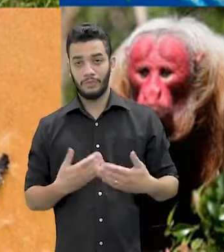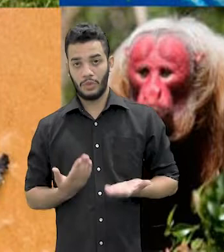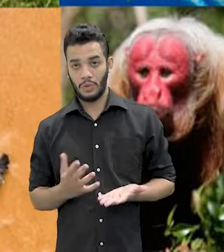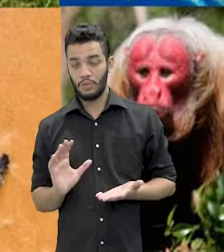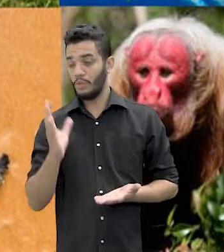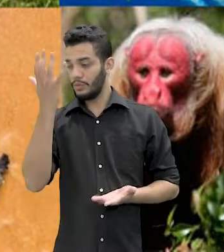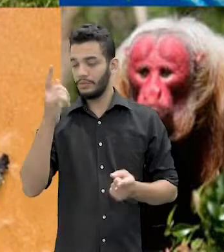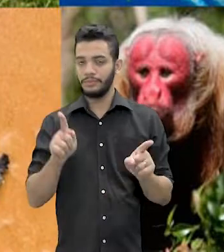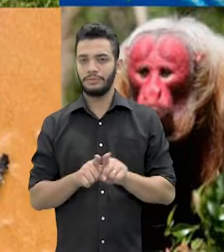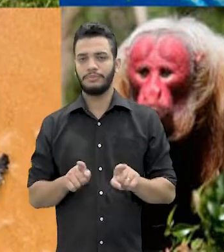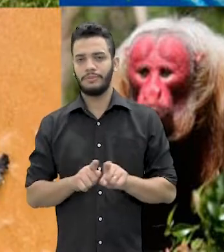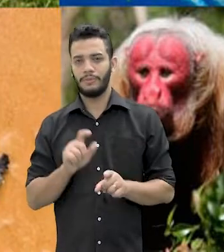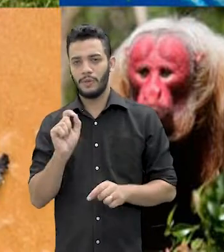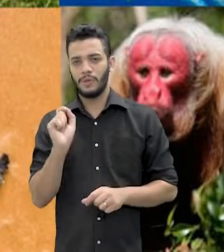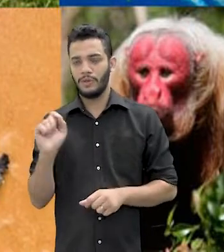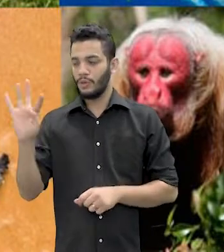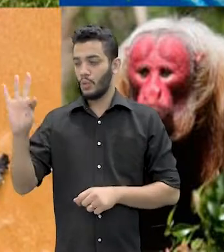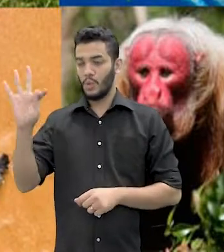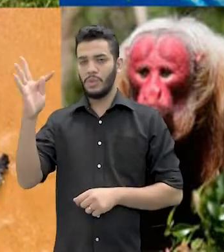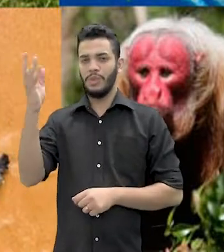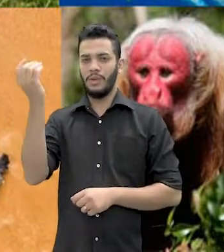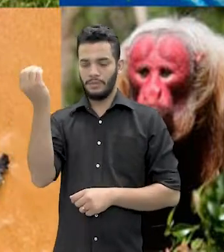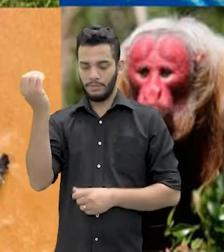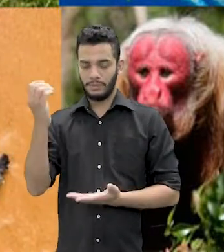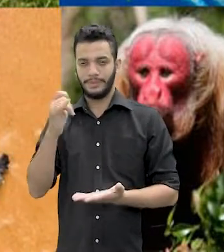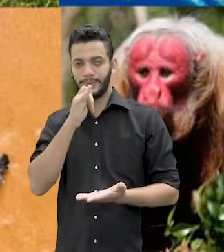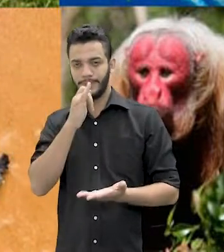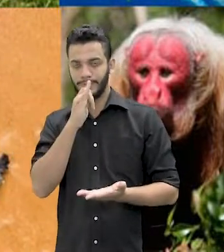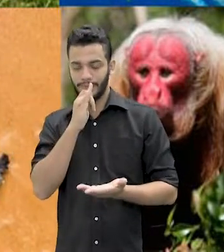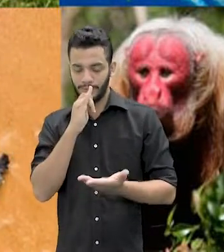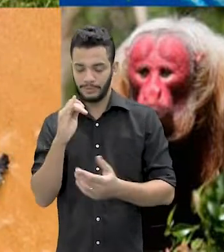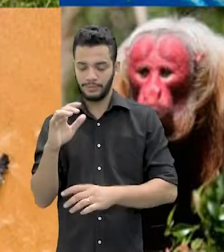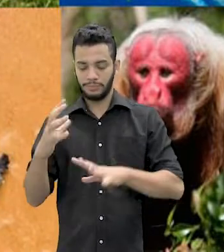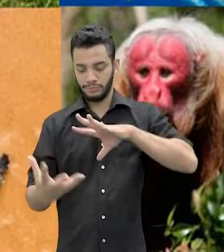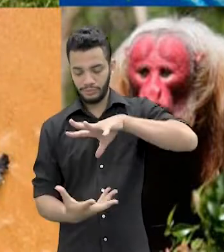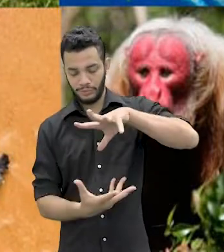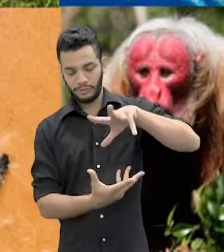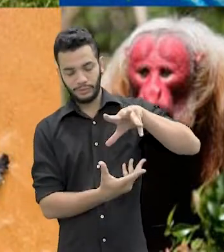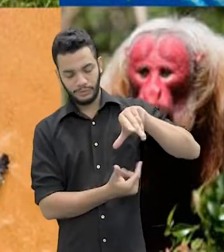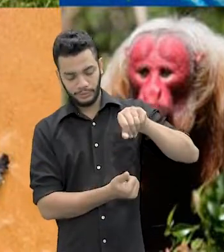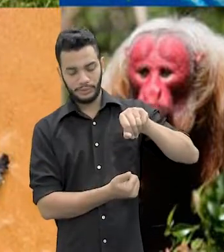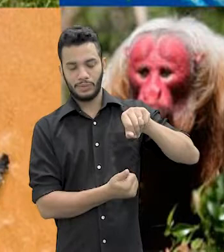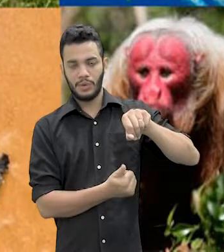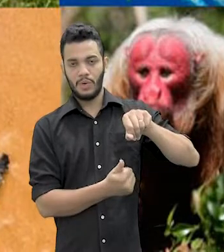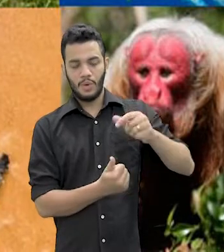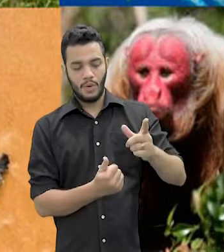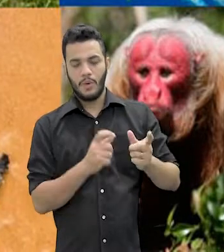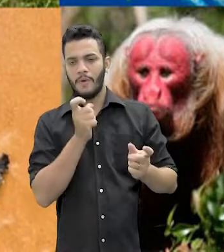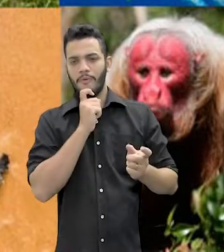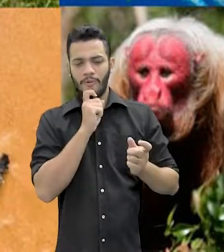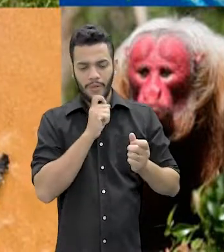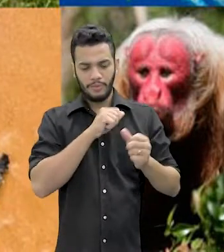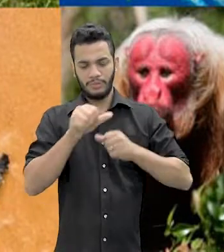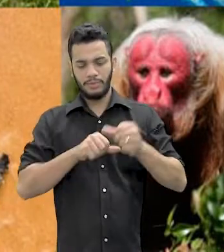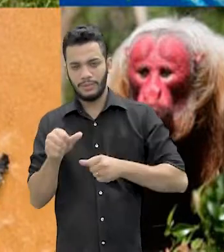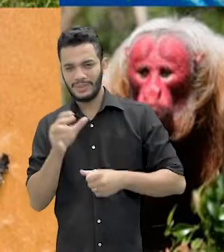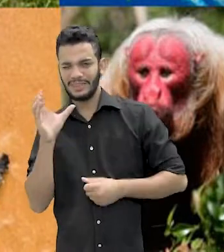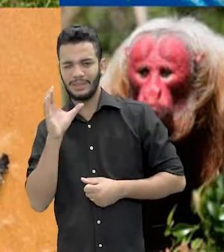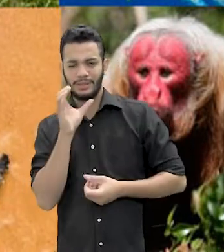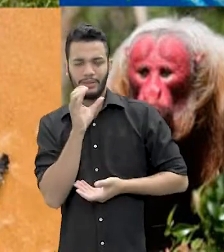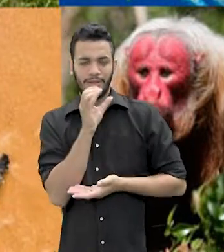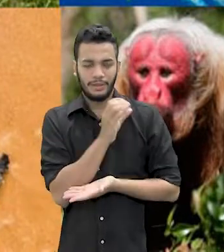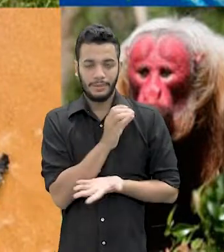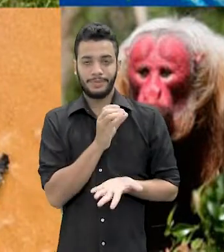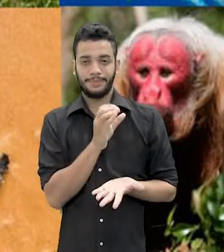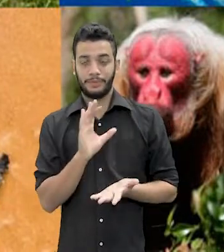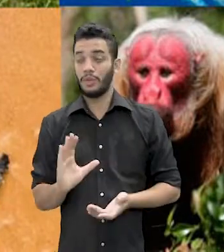mudanças climáticas também estão ligadas a todos esses fatores que citei. Com tudo isso acontecendo, alguns animais passaram a